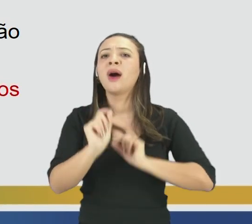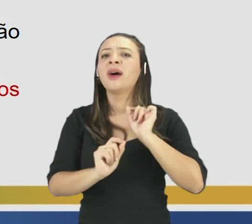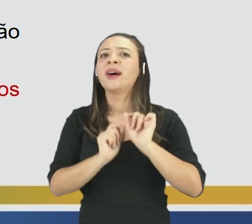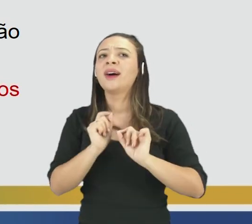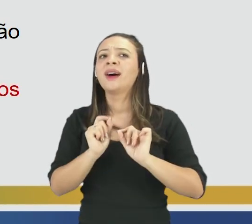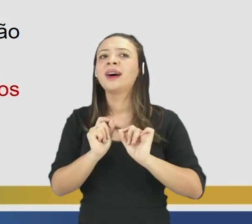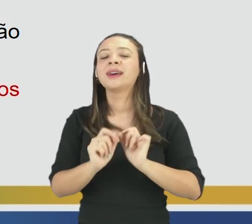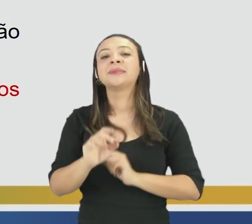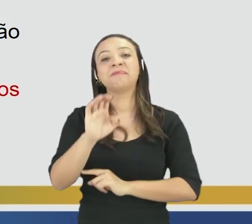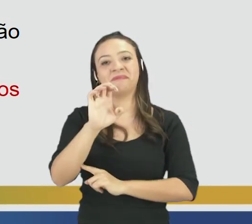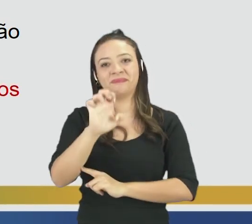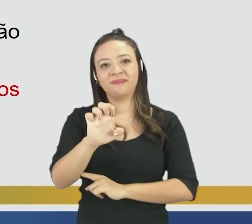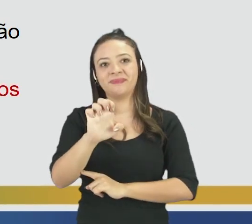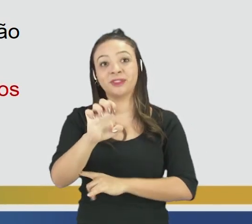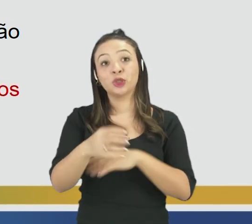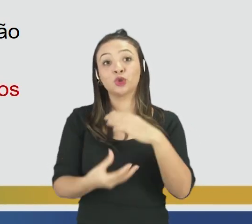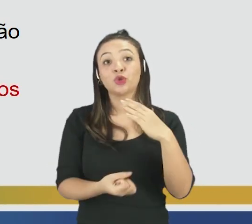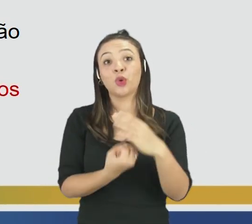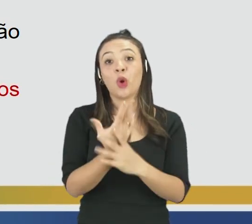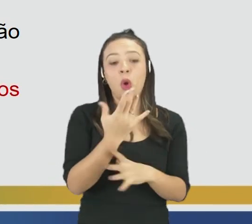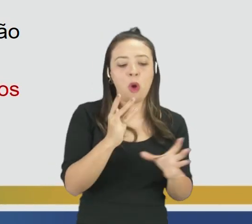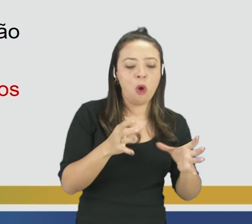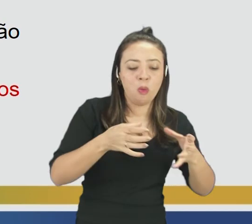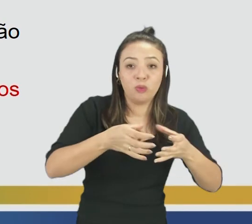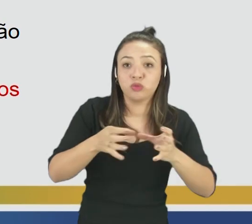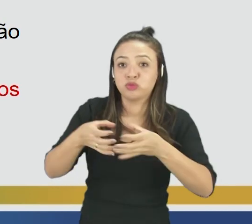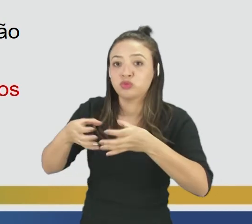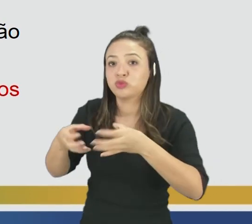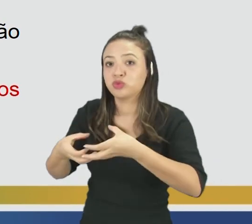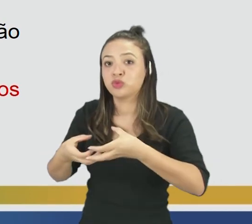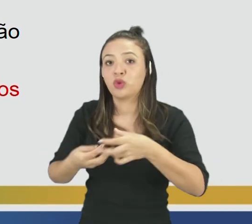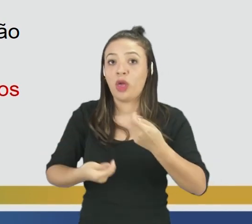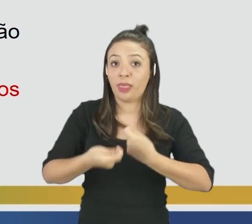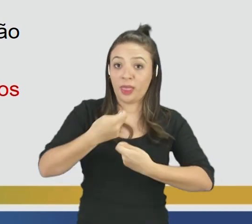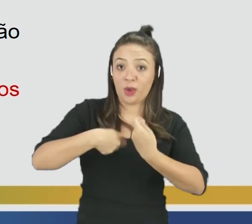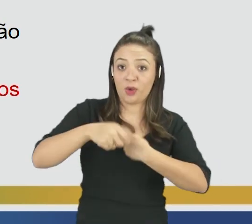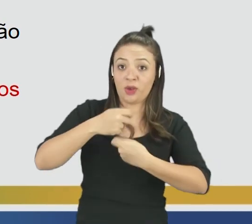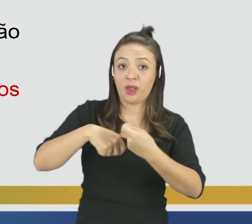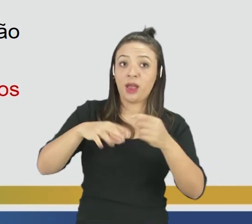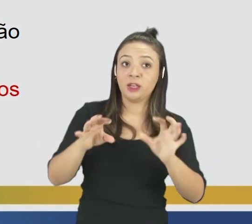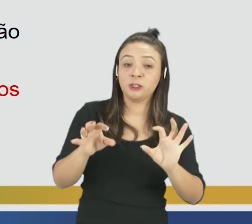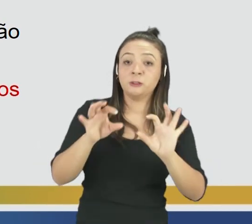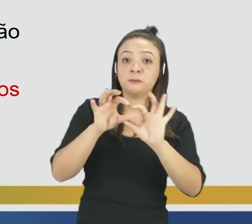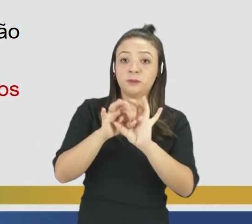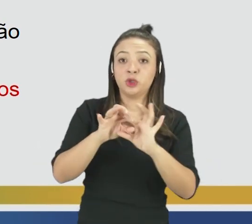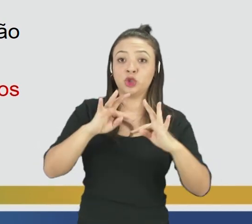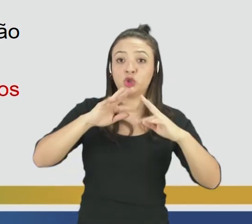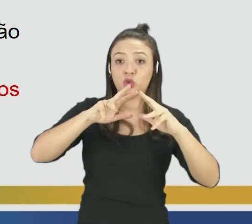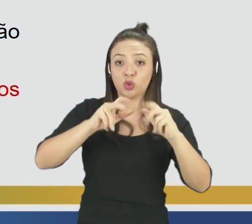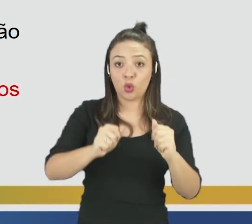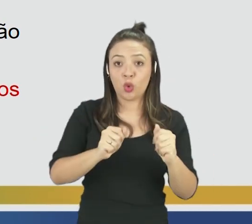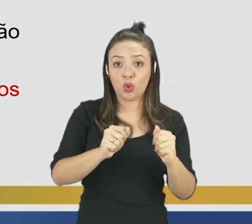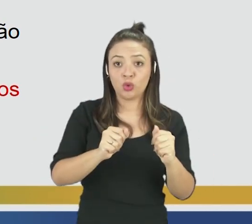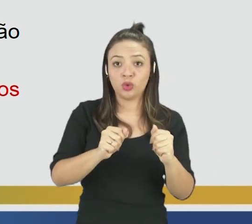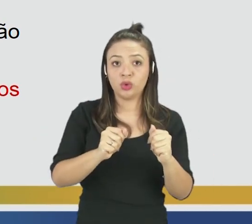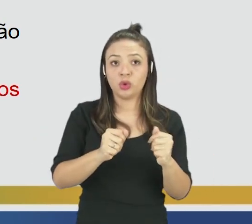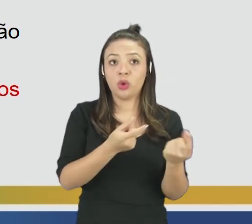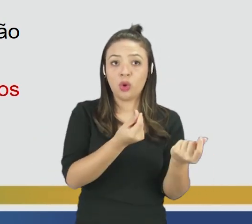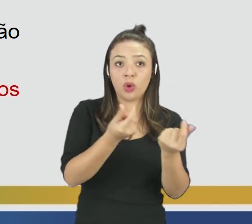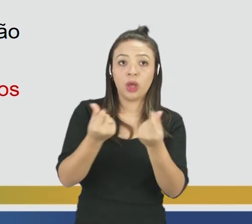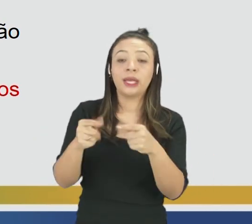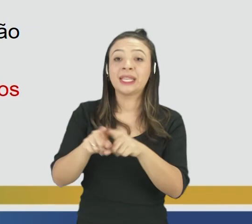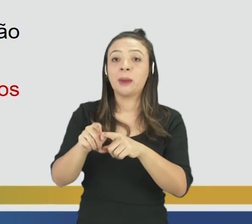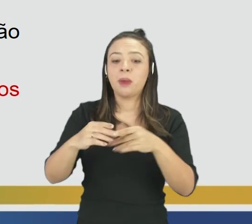é a letra e a formação de blocos econômicos a integração dos mercados e o